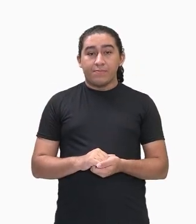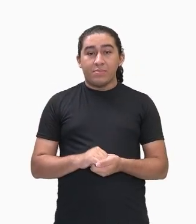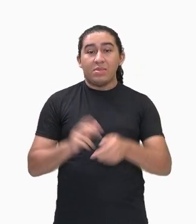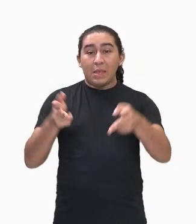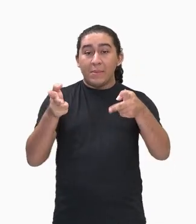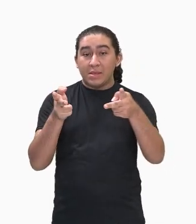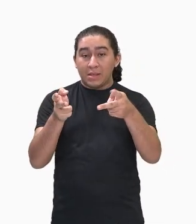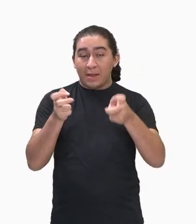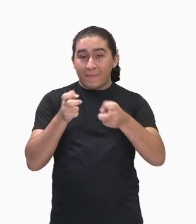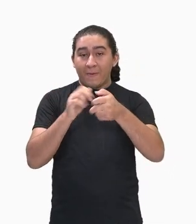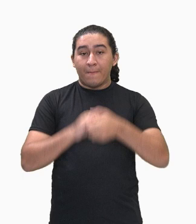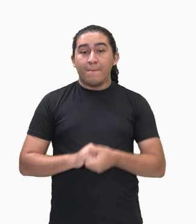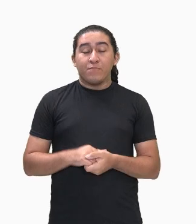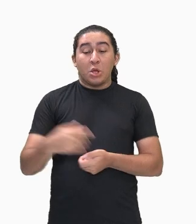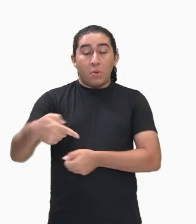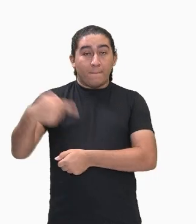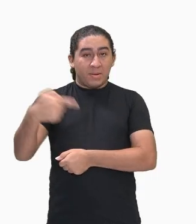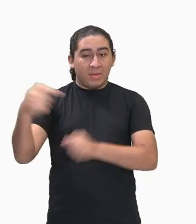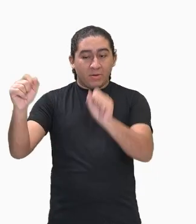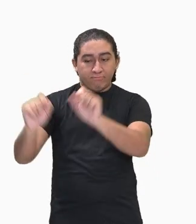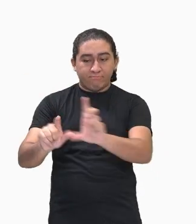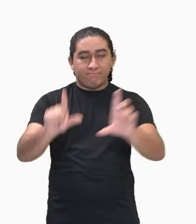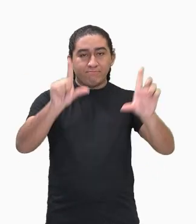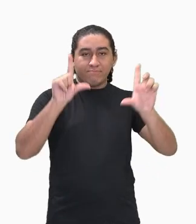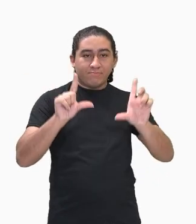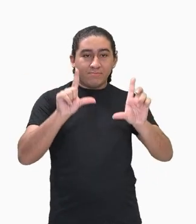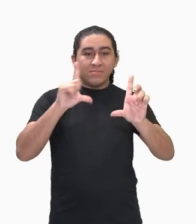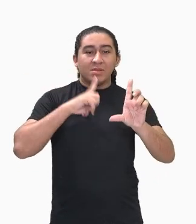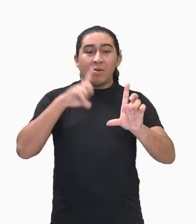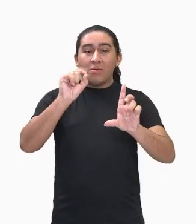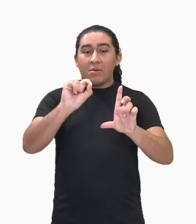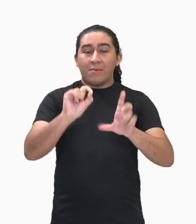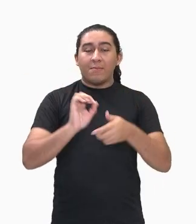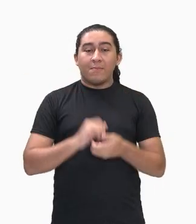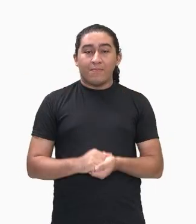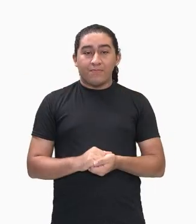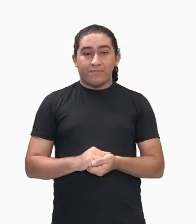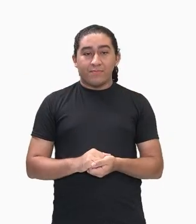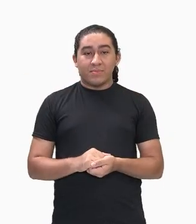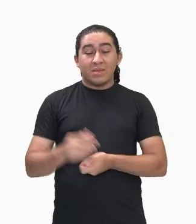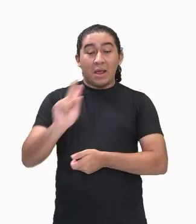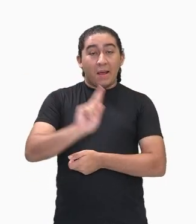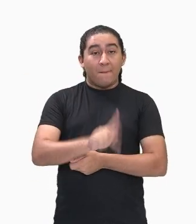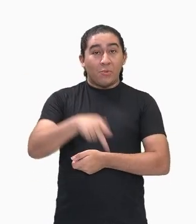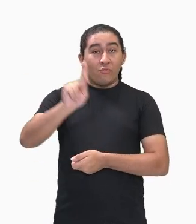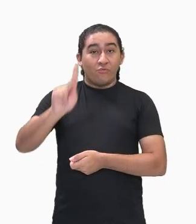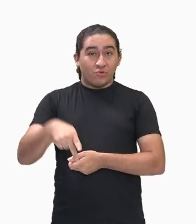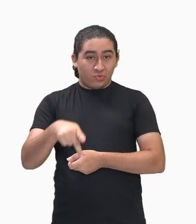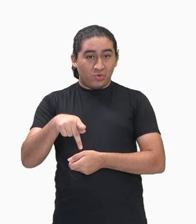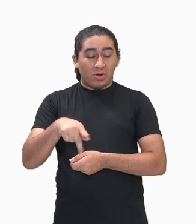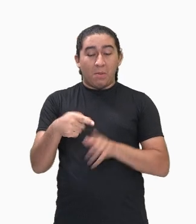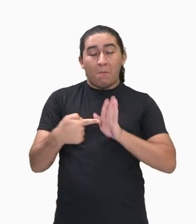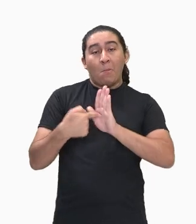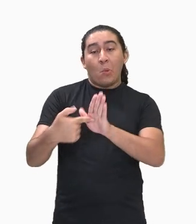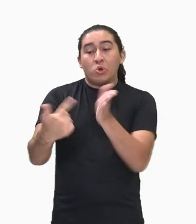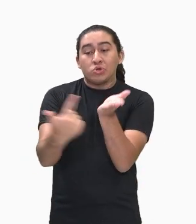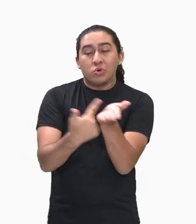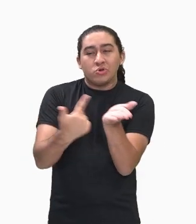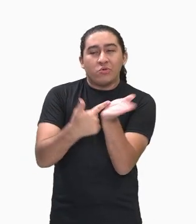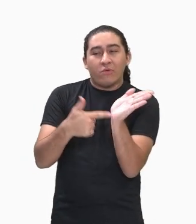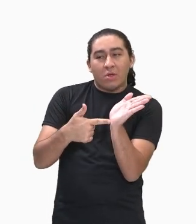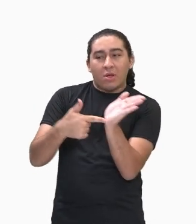que no primeiro quadrinho, né, a professora aí está mostrando para outra